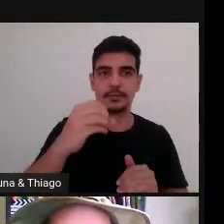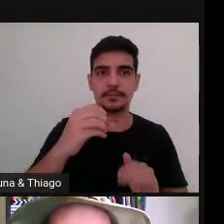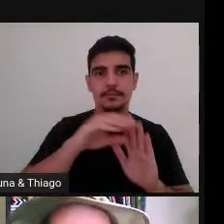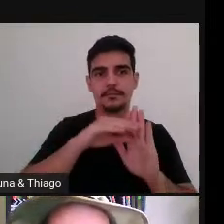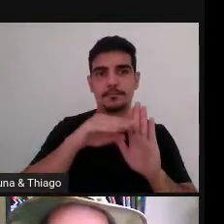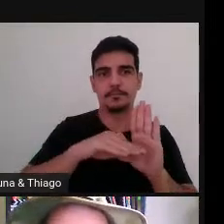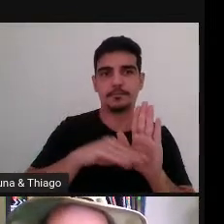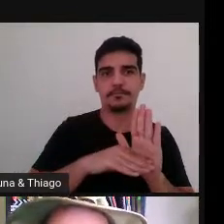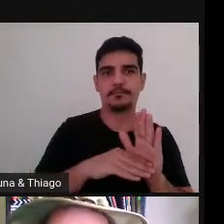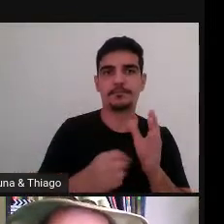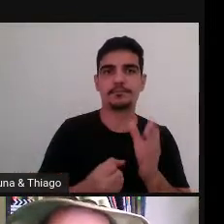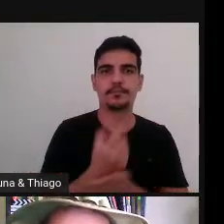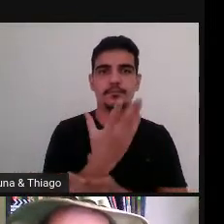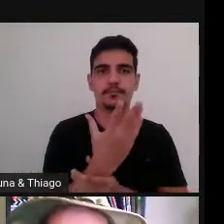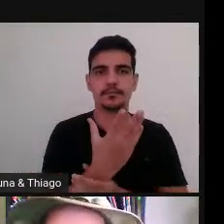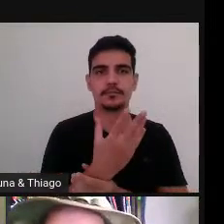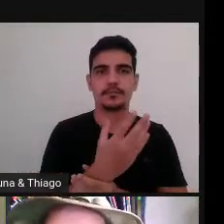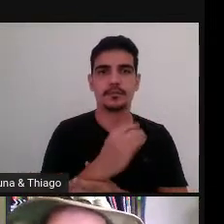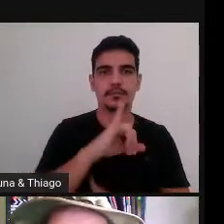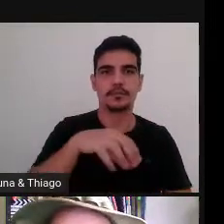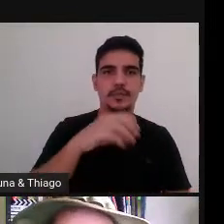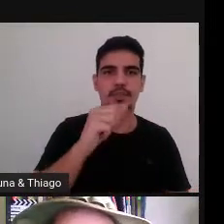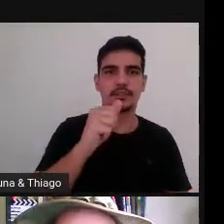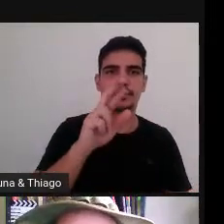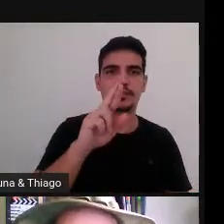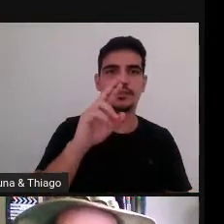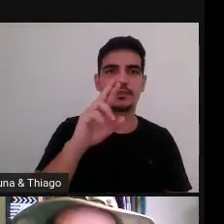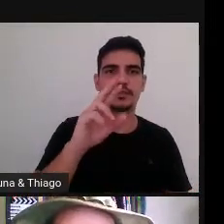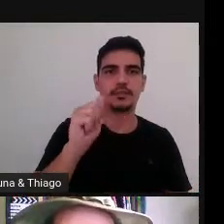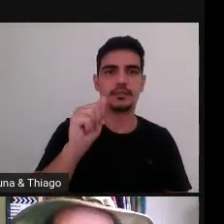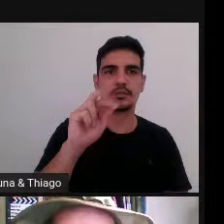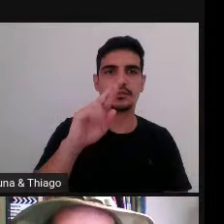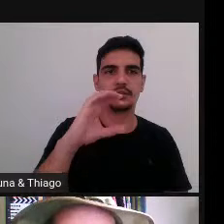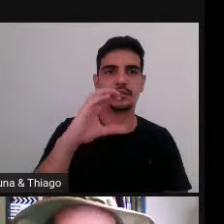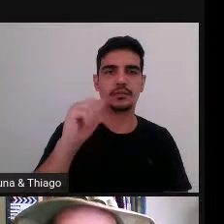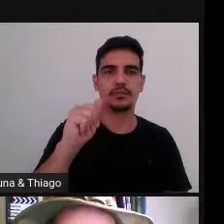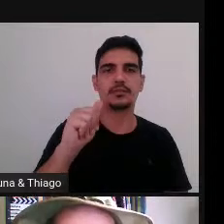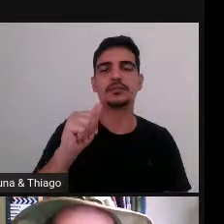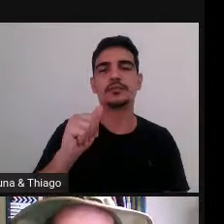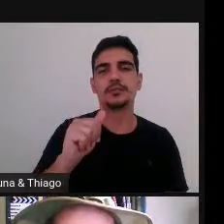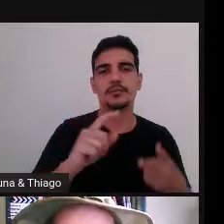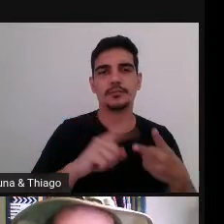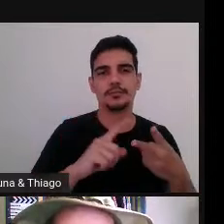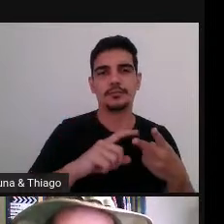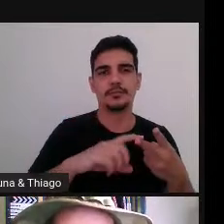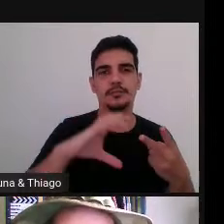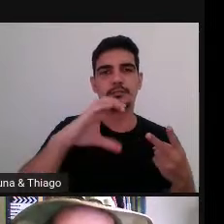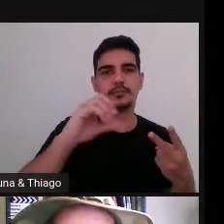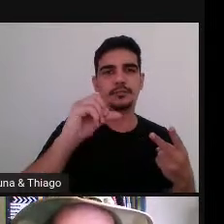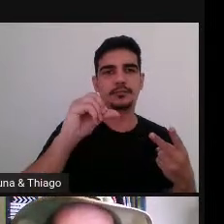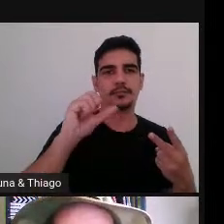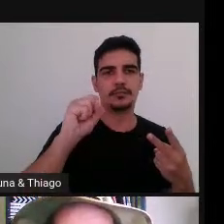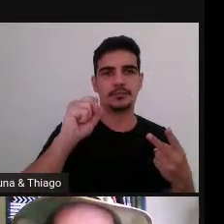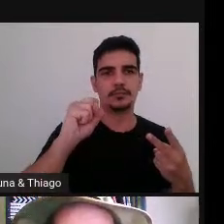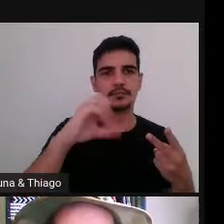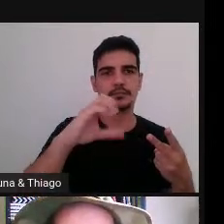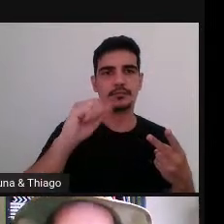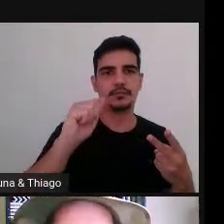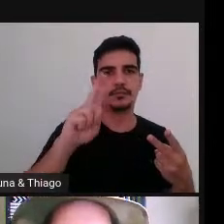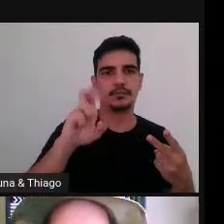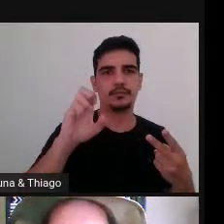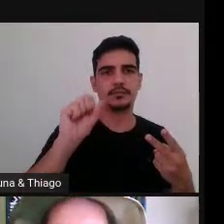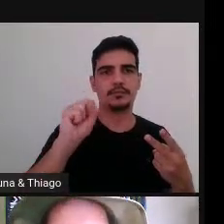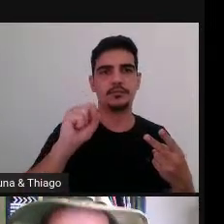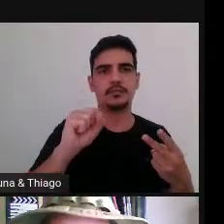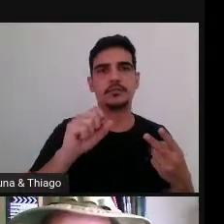jararaca são as que mais causam acidente no Brasil, 90% dos casos. As cascavéis vem em segundo lugar, depois surucucu, pico de jaca e,